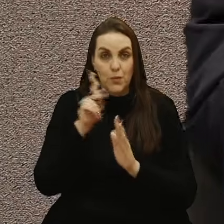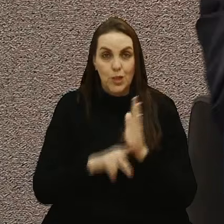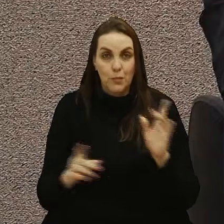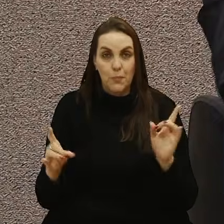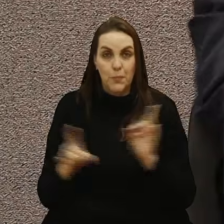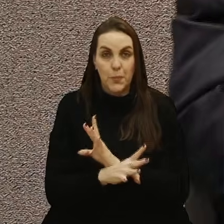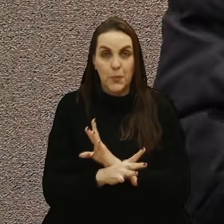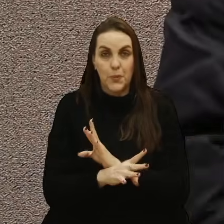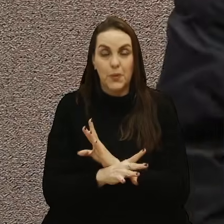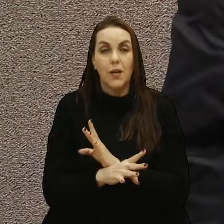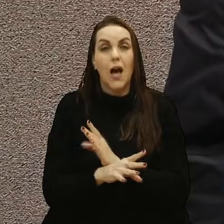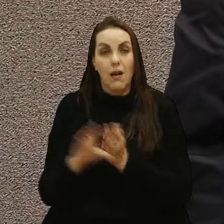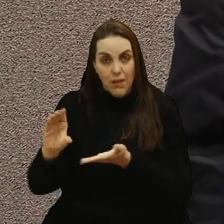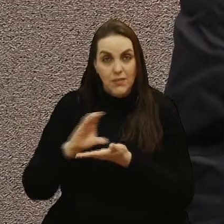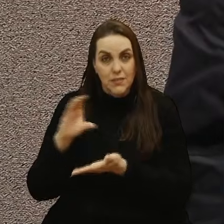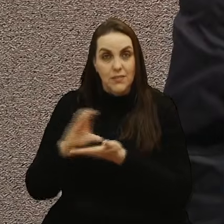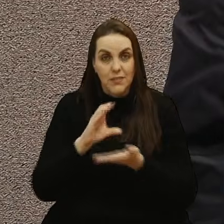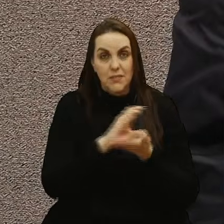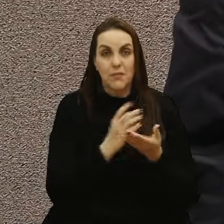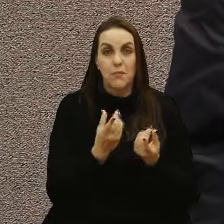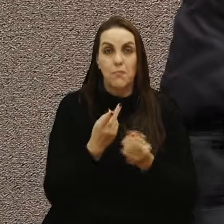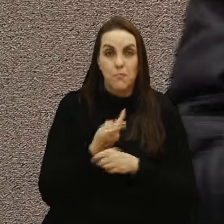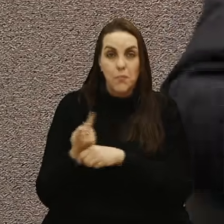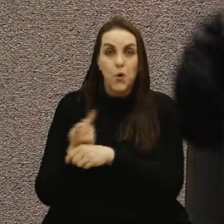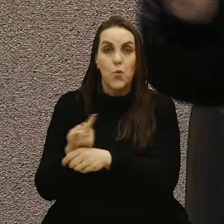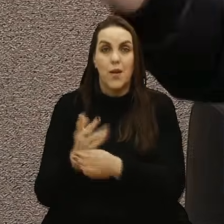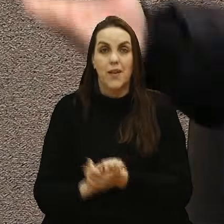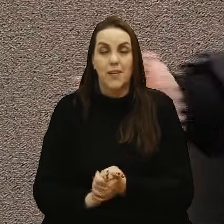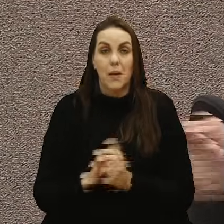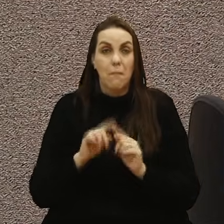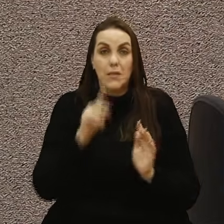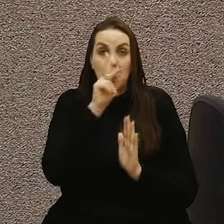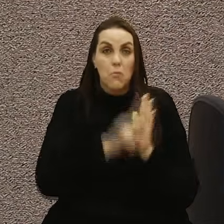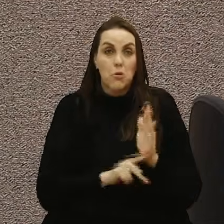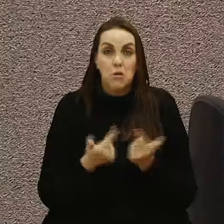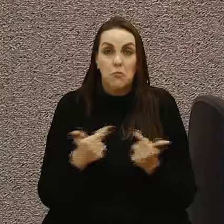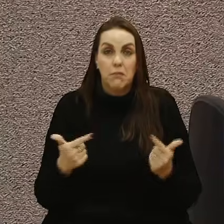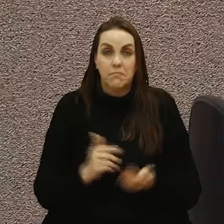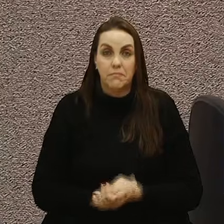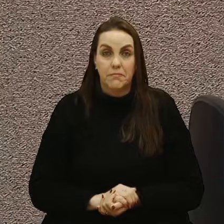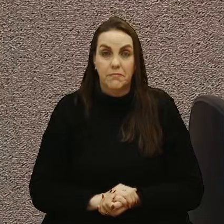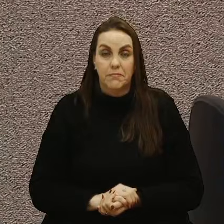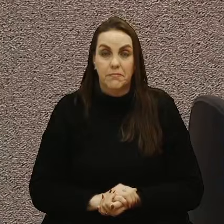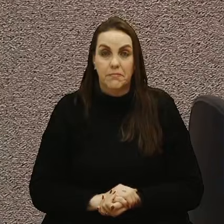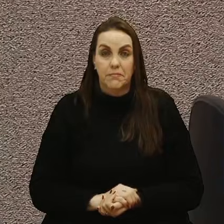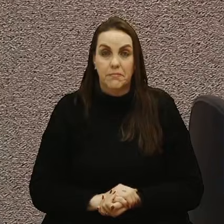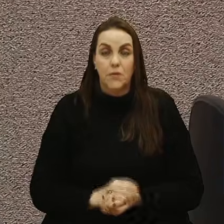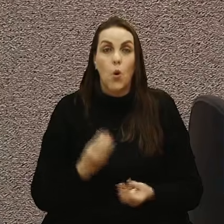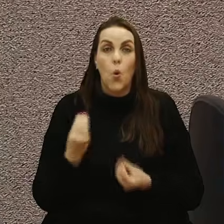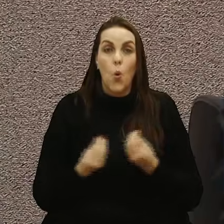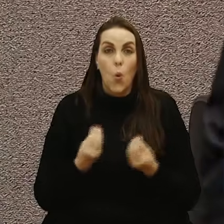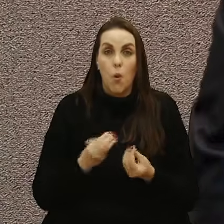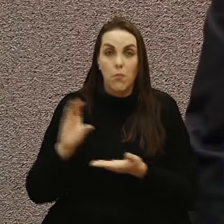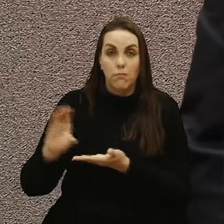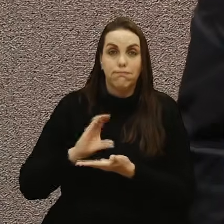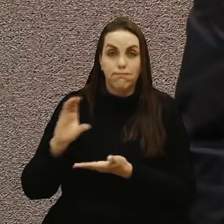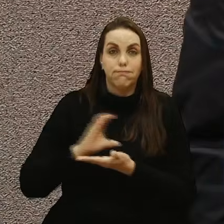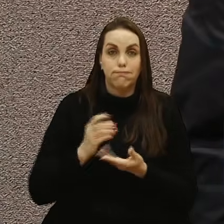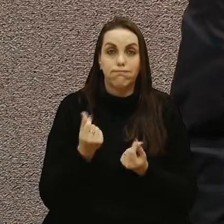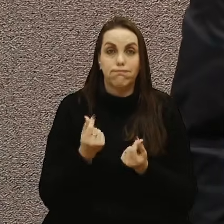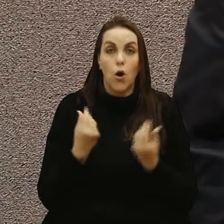pronto, a gente vai atrás de recurso. Mas nem o projeto não tem. Como é que você vai atrás de